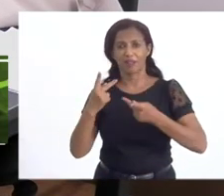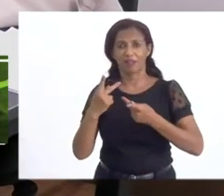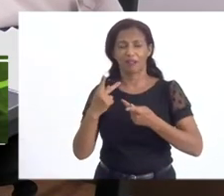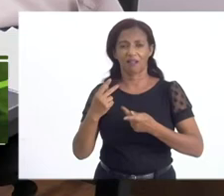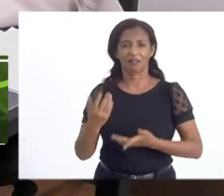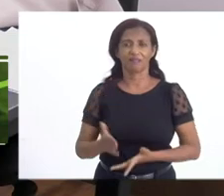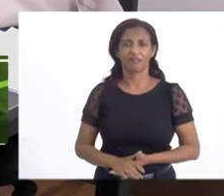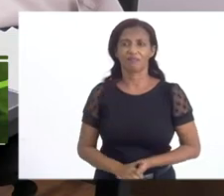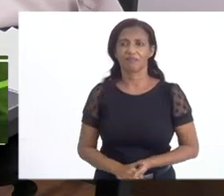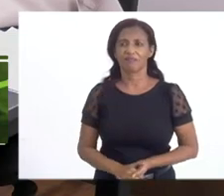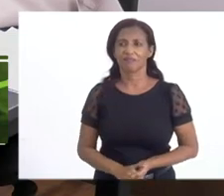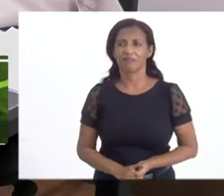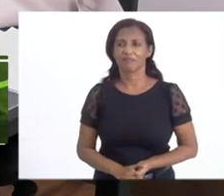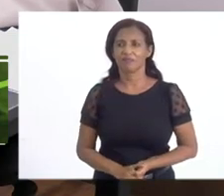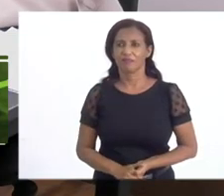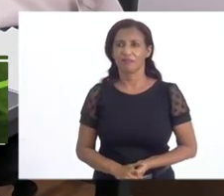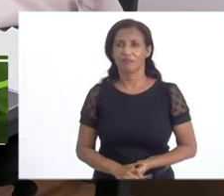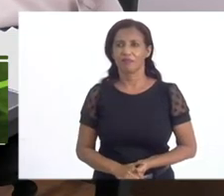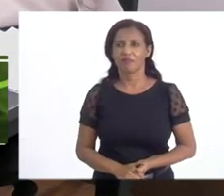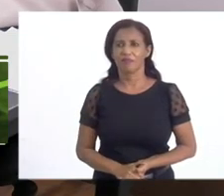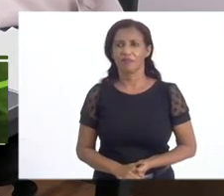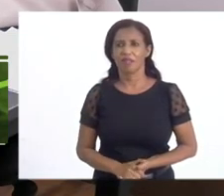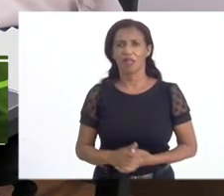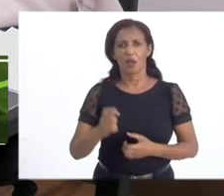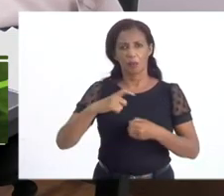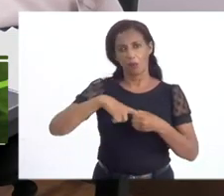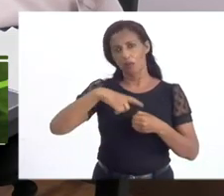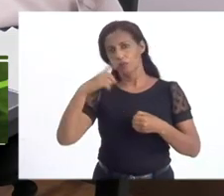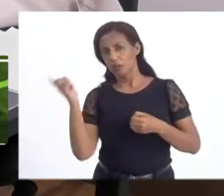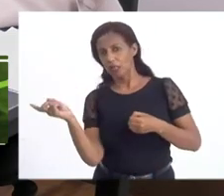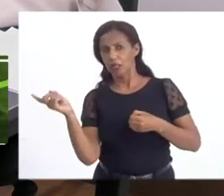Eu posso sair uma vez e voltar.